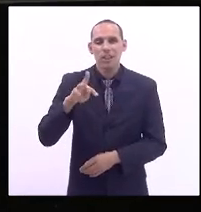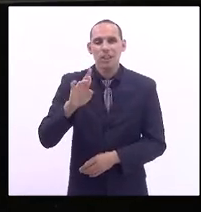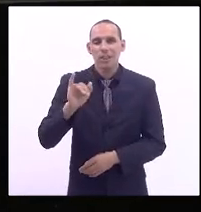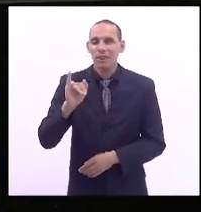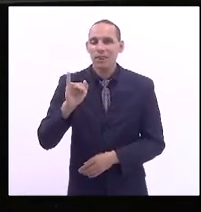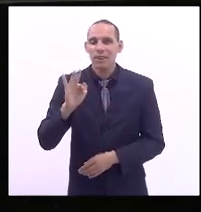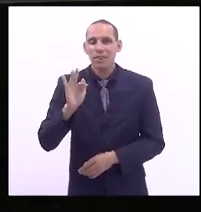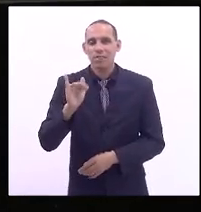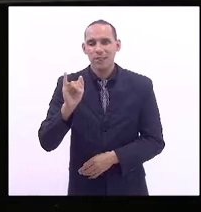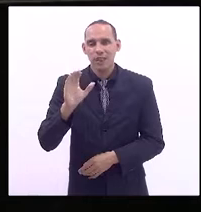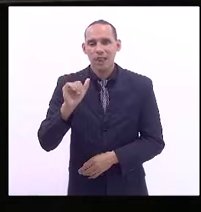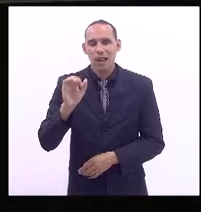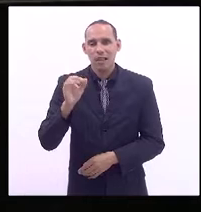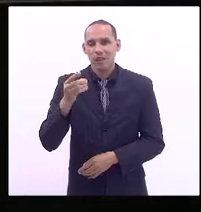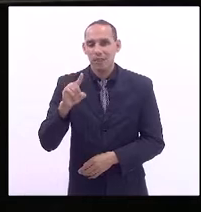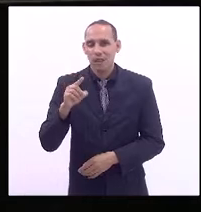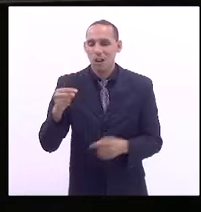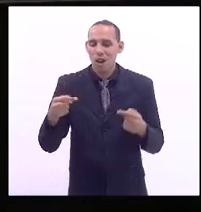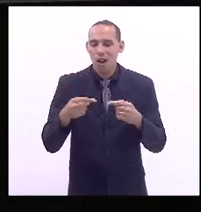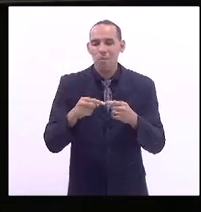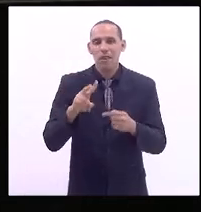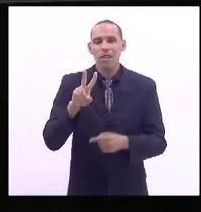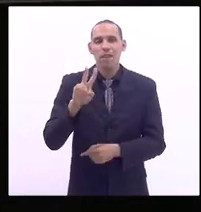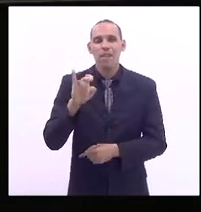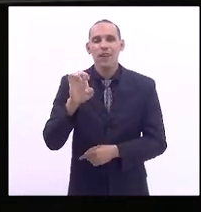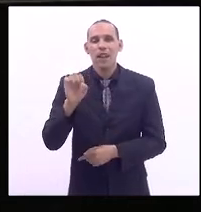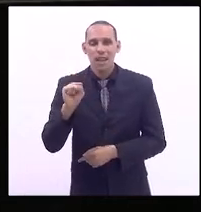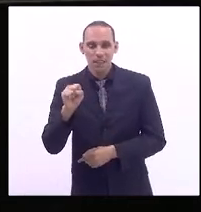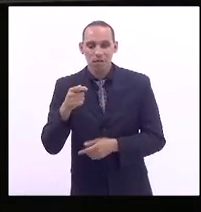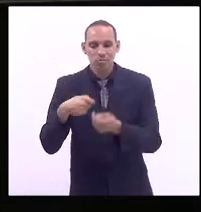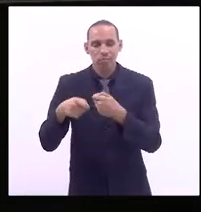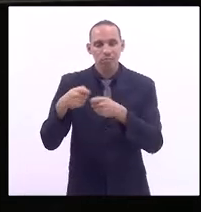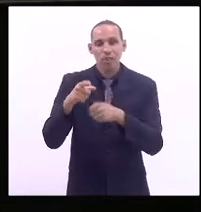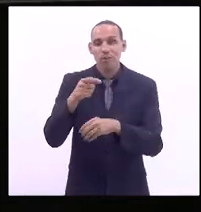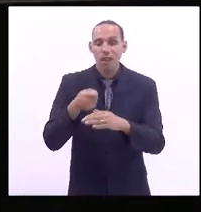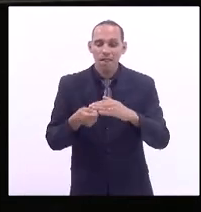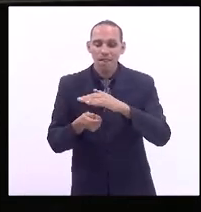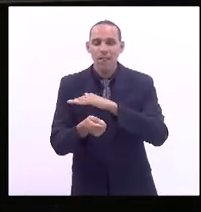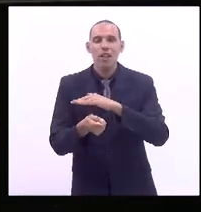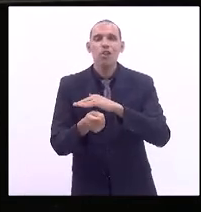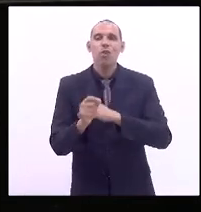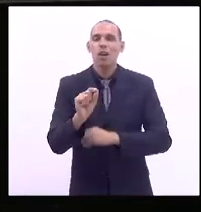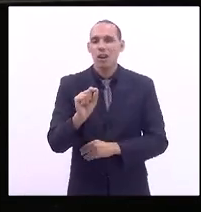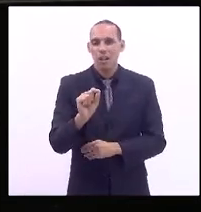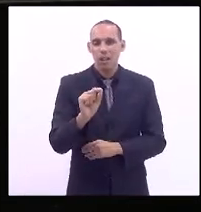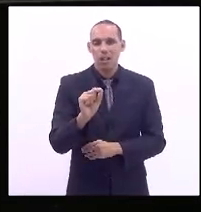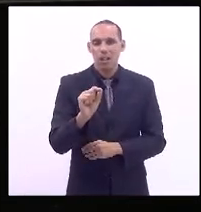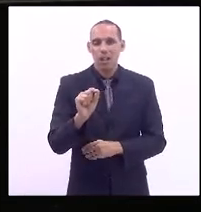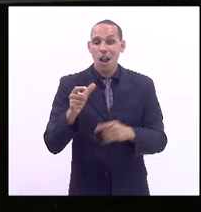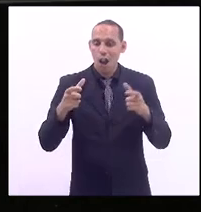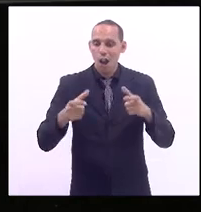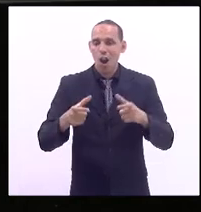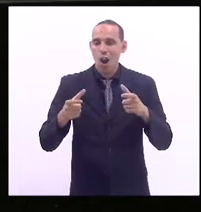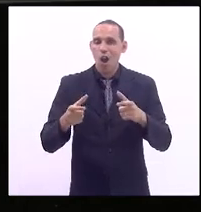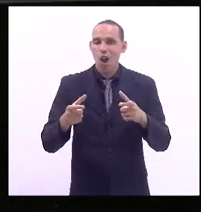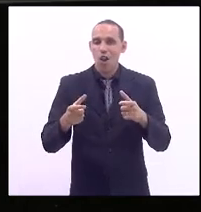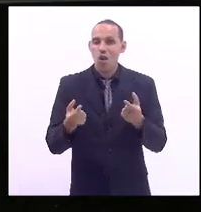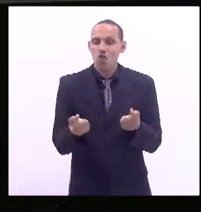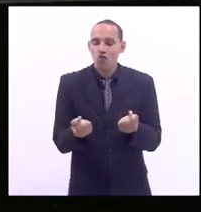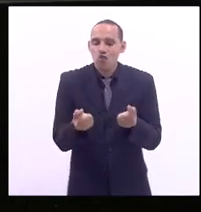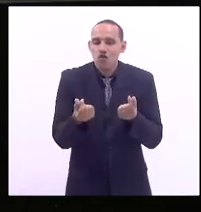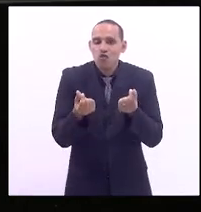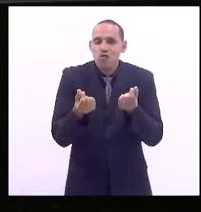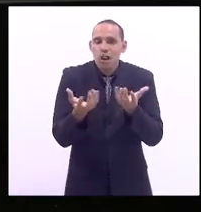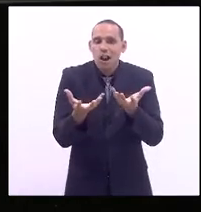tem um viés econômico você investe exatamente onde dá mais